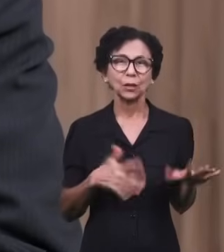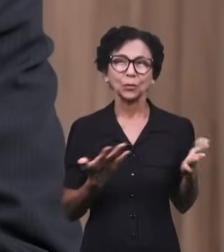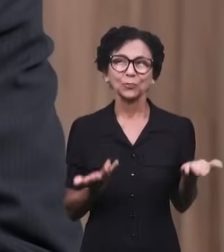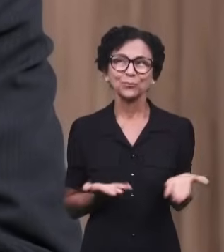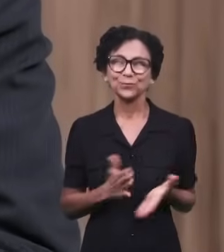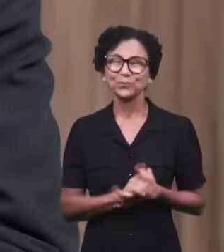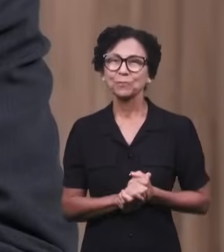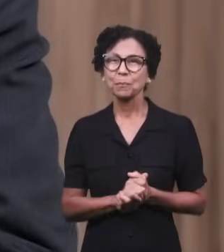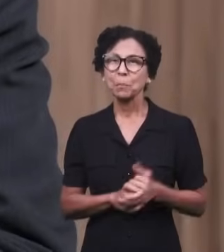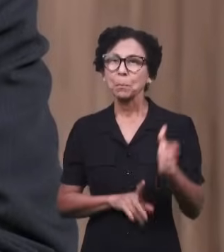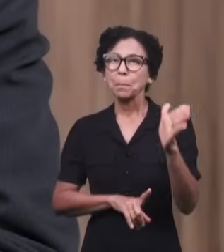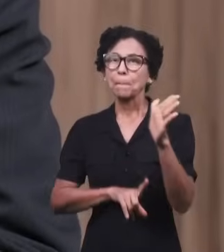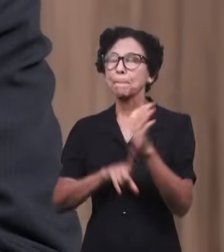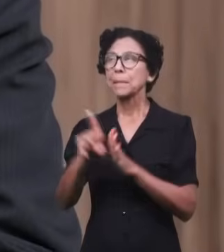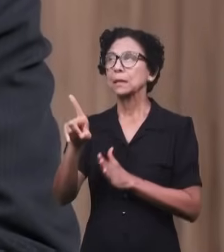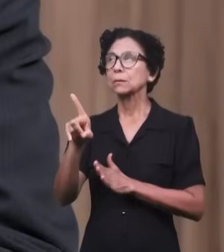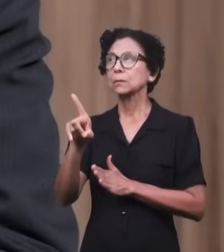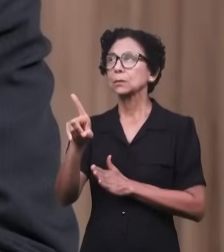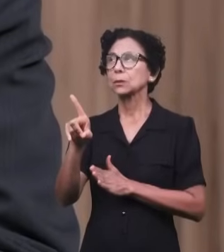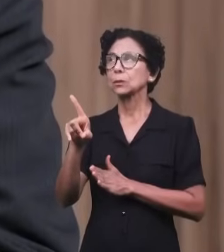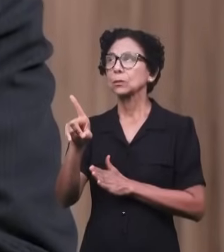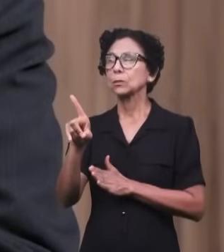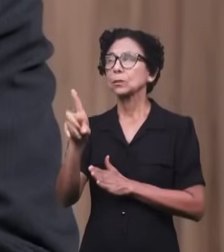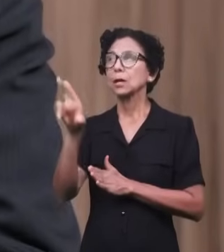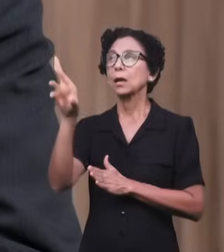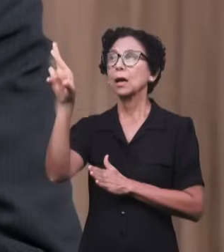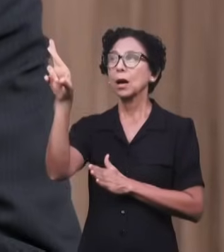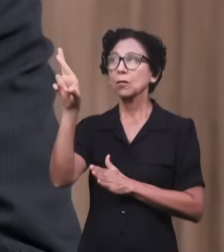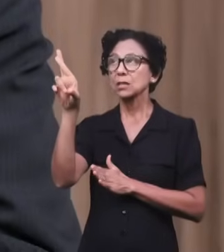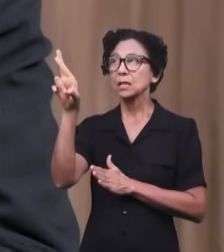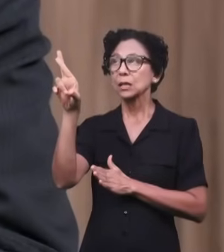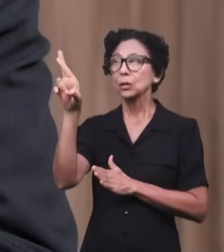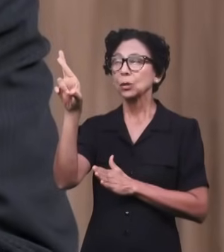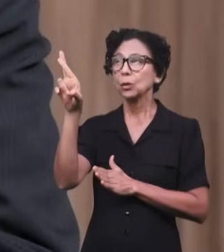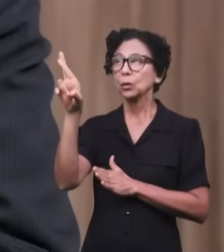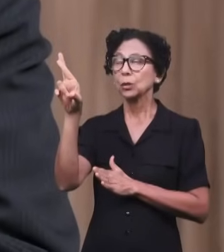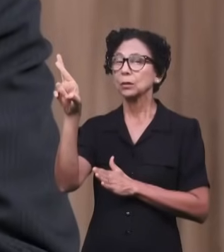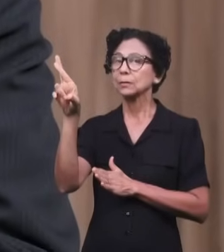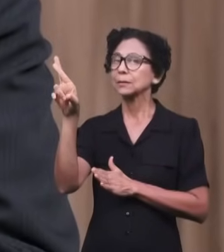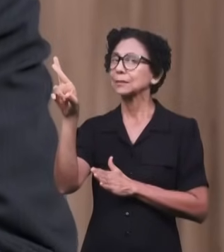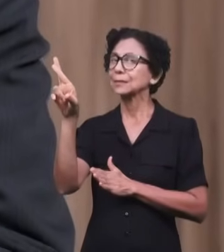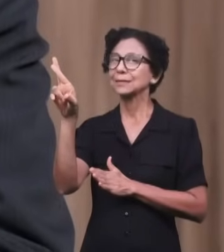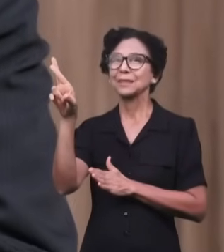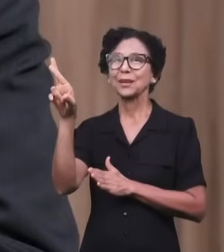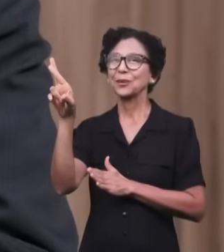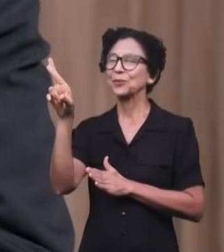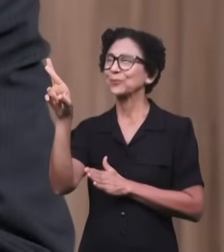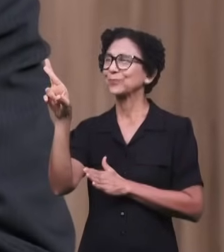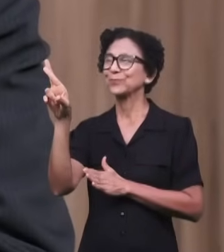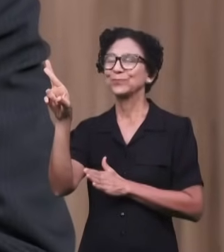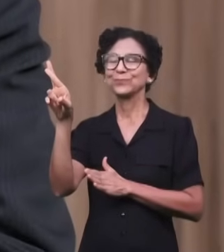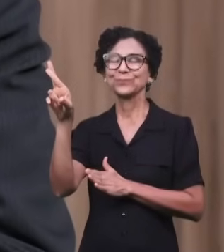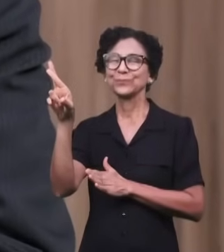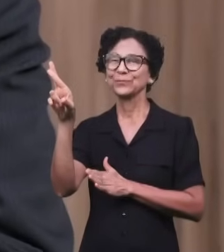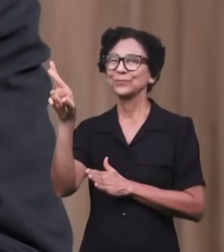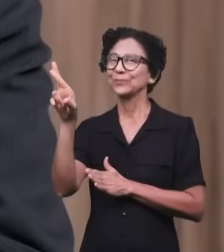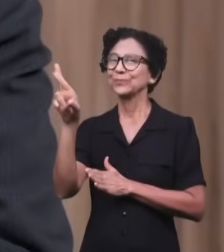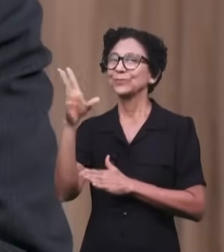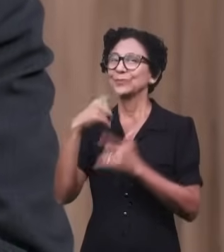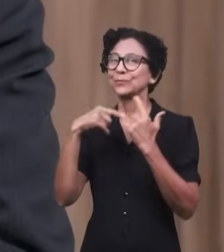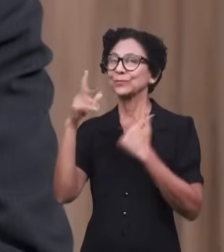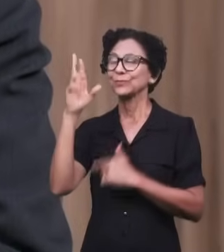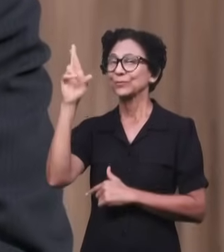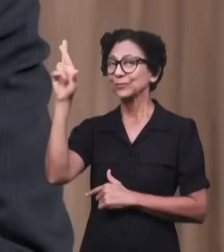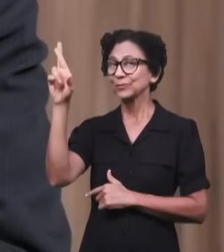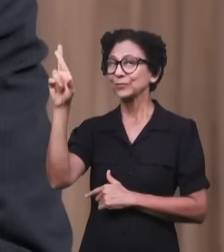saber de forma segura se aquilo era ou não a vontade do